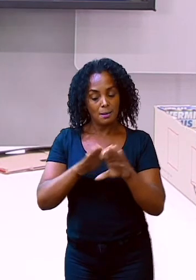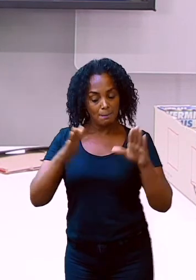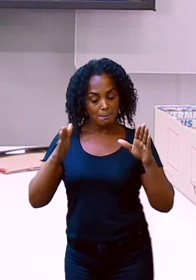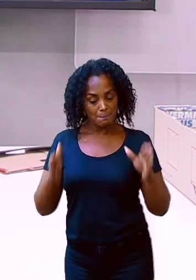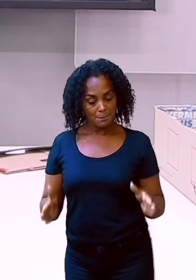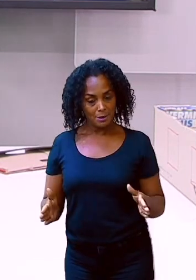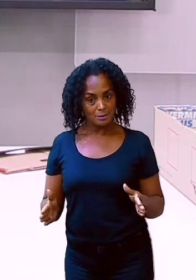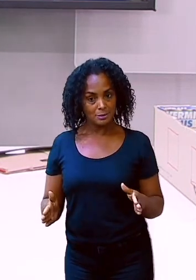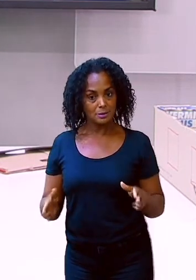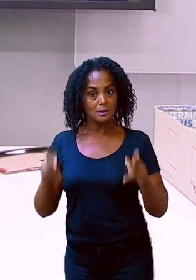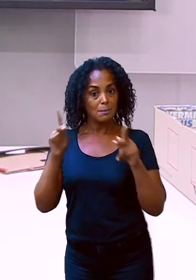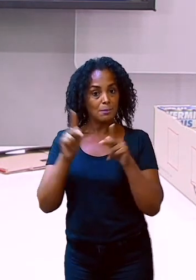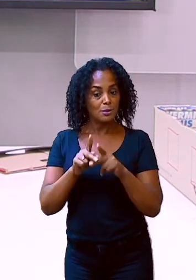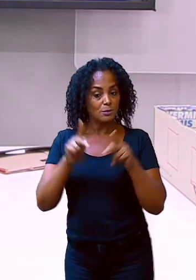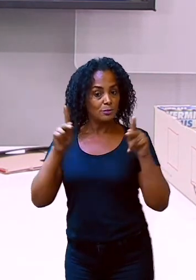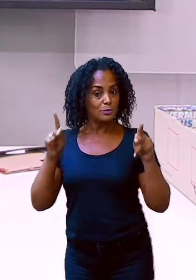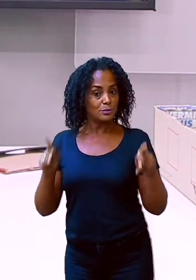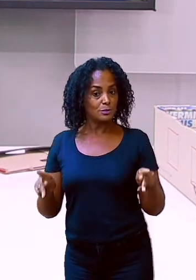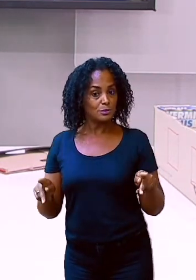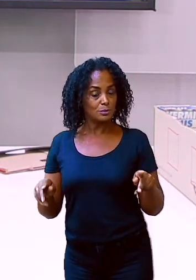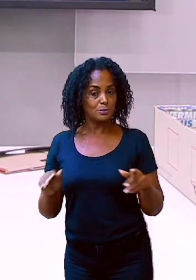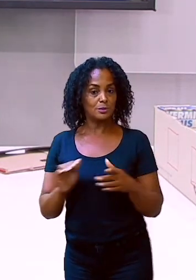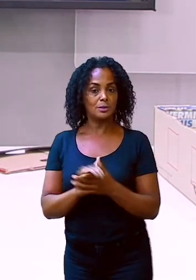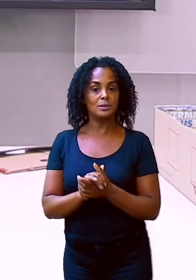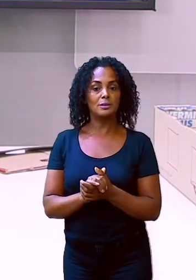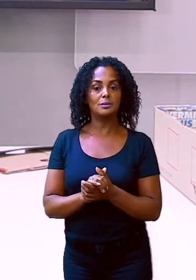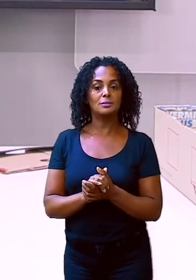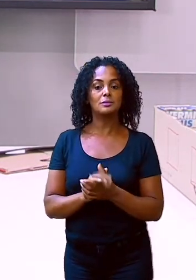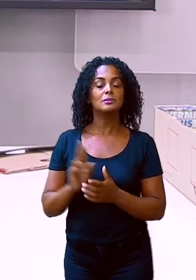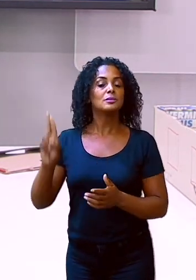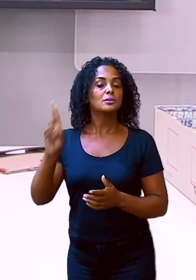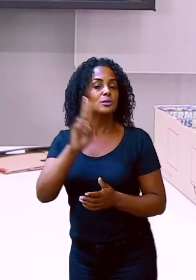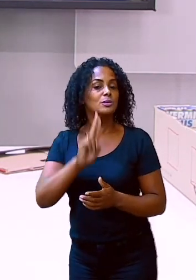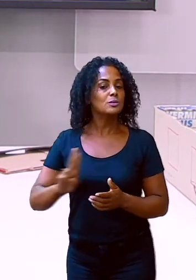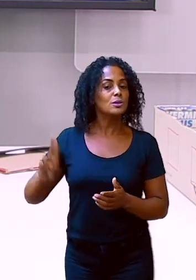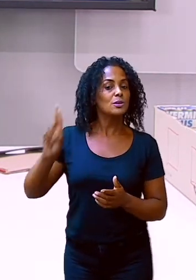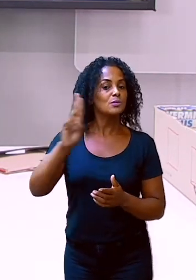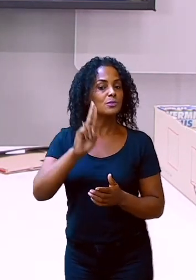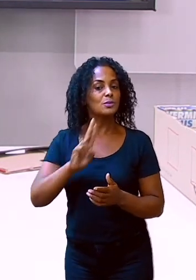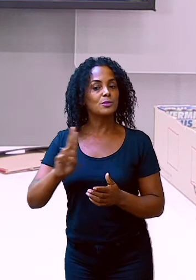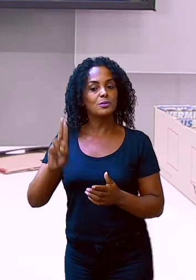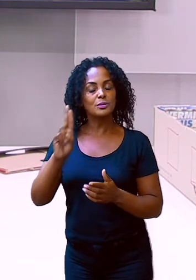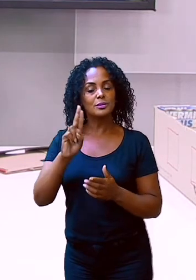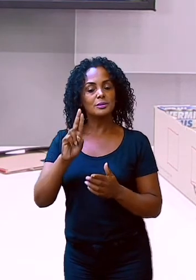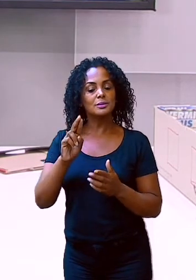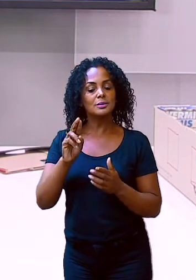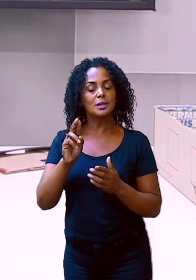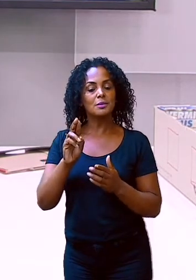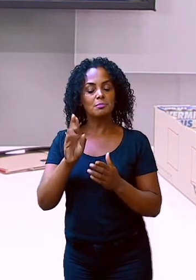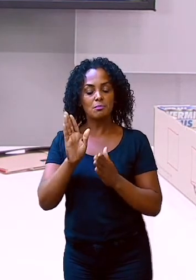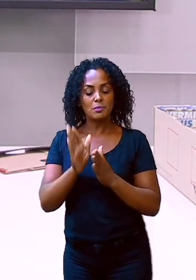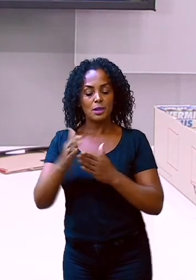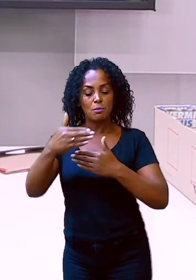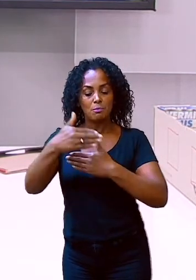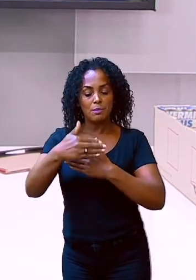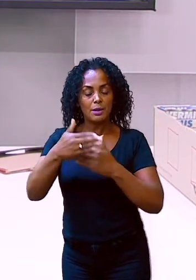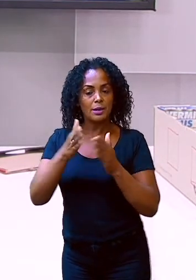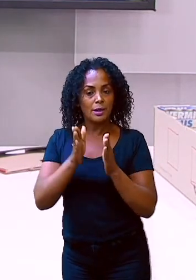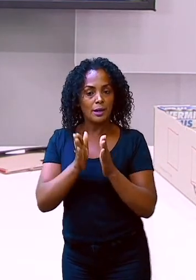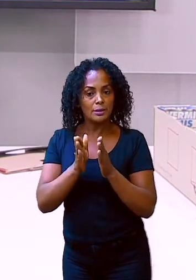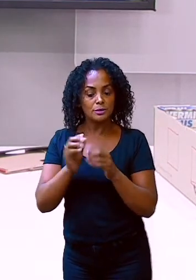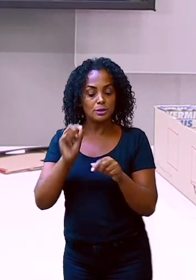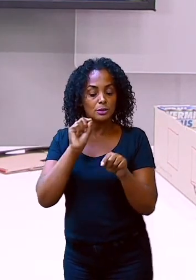Aqui eu vou utilizar uma caixinha de fósforo, um pouquinho maior do que as outras que eu irei utilizar para